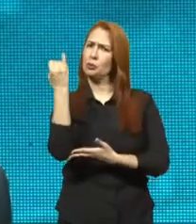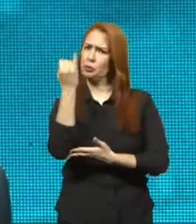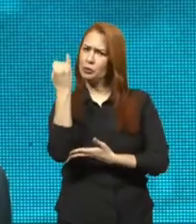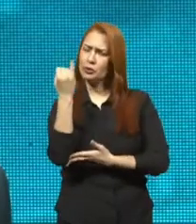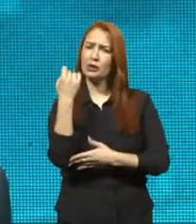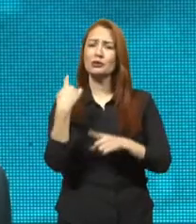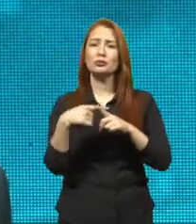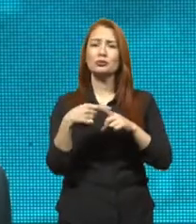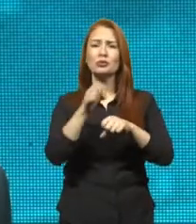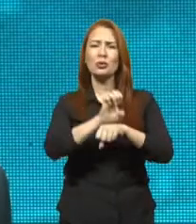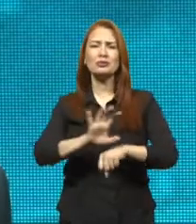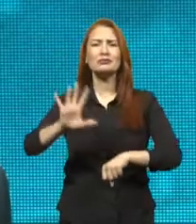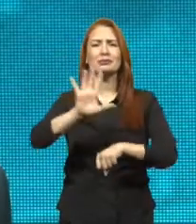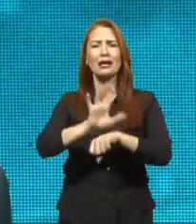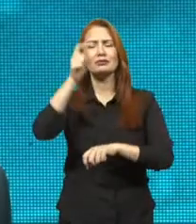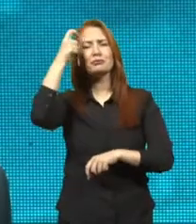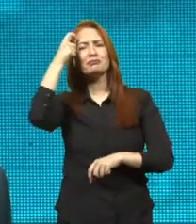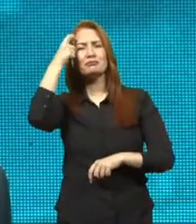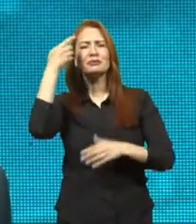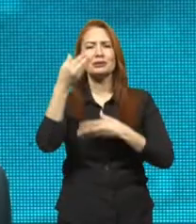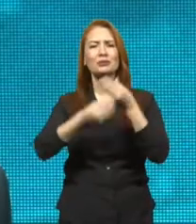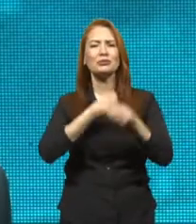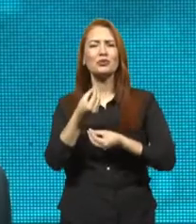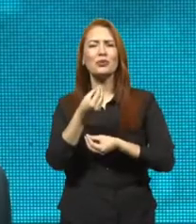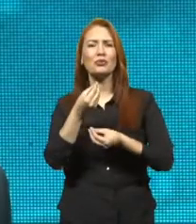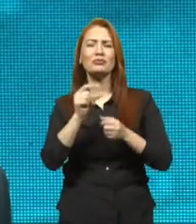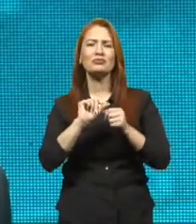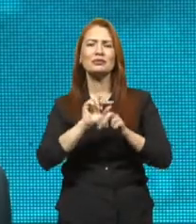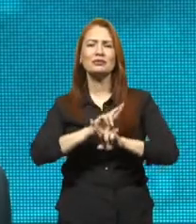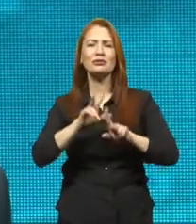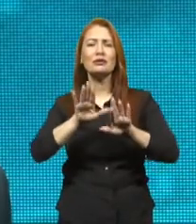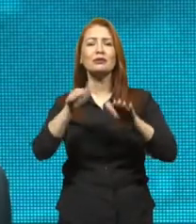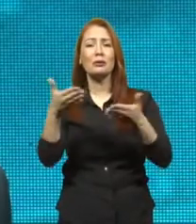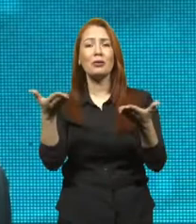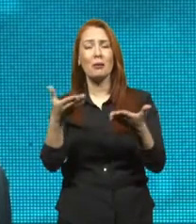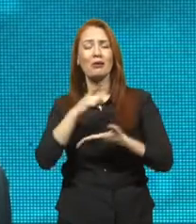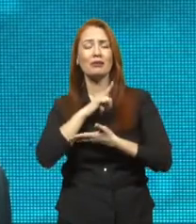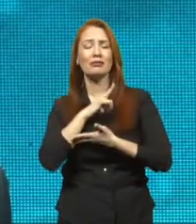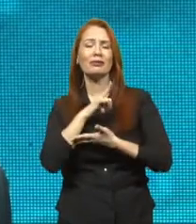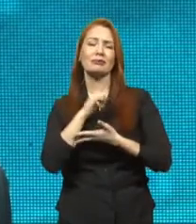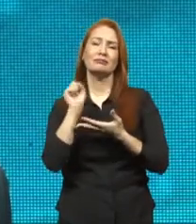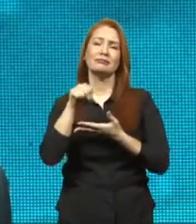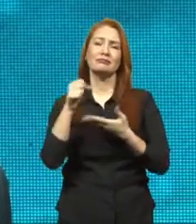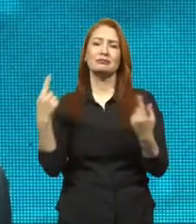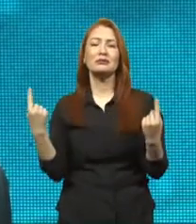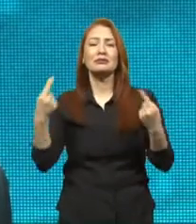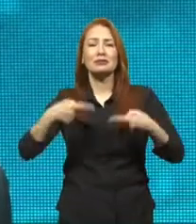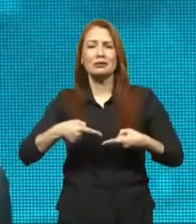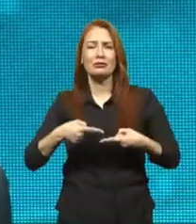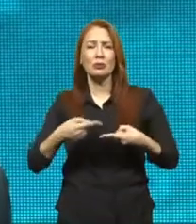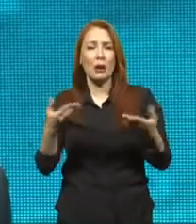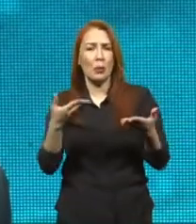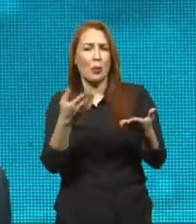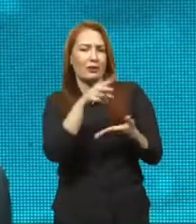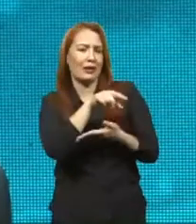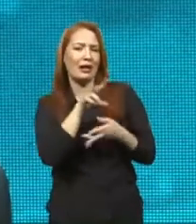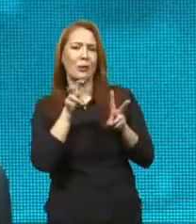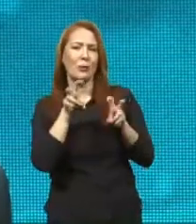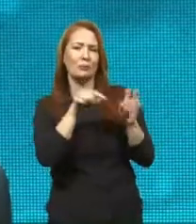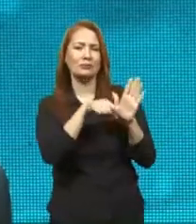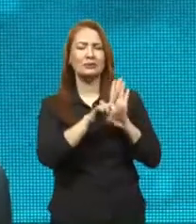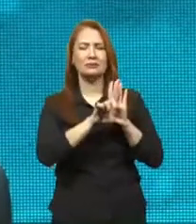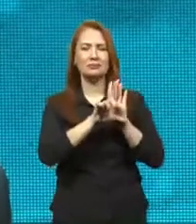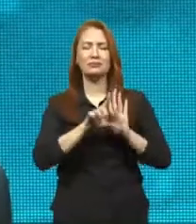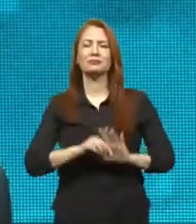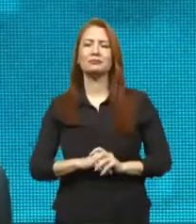ofertando. E, além disso, assim, acho que temos um desafio nesse momento com relação a essa legislação, que é com que